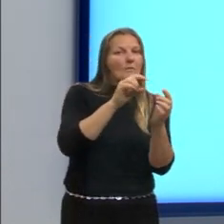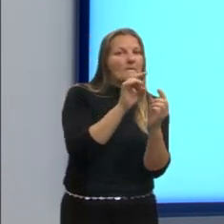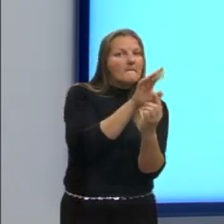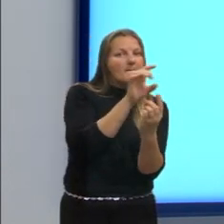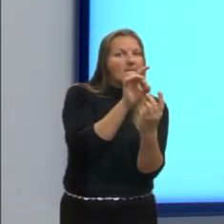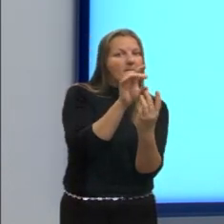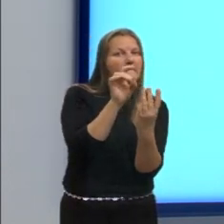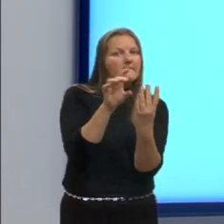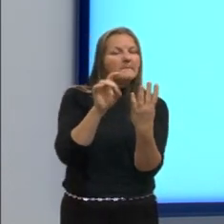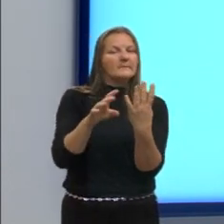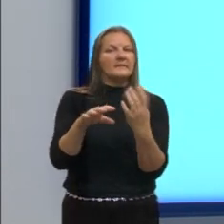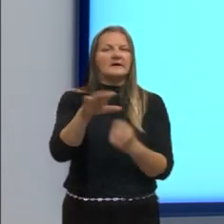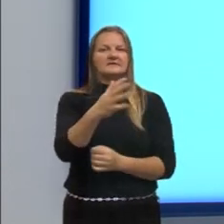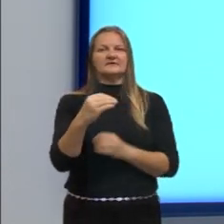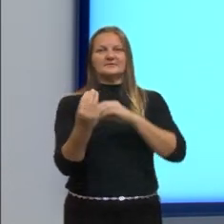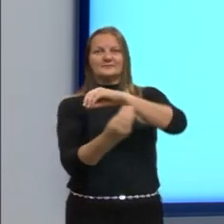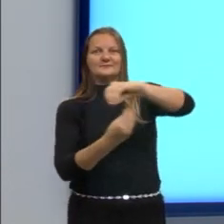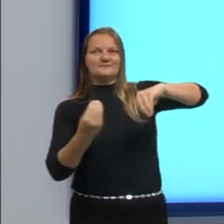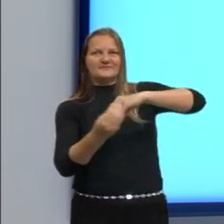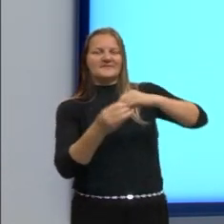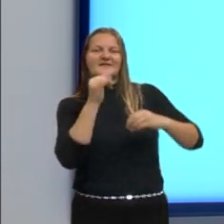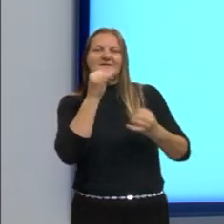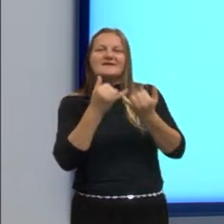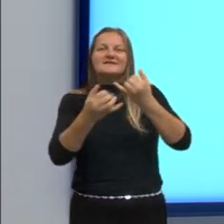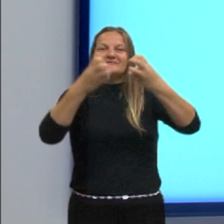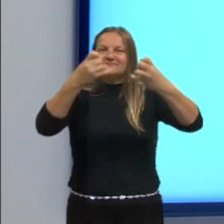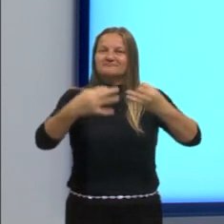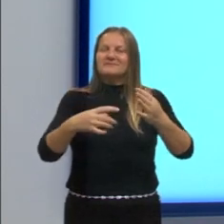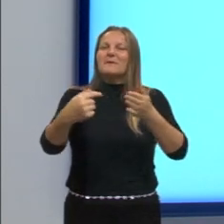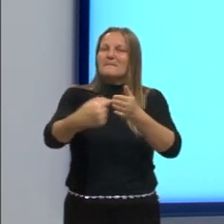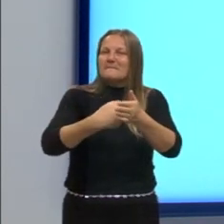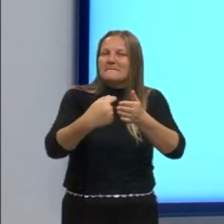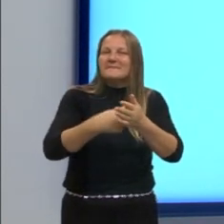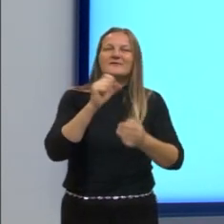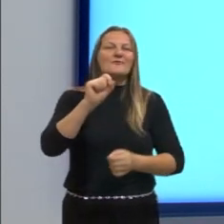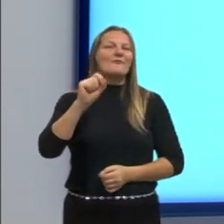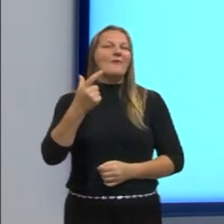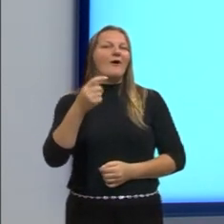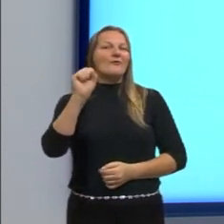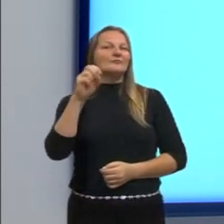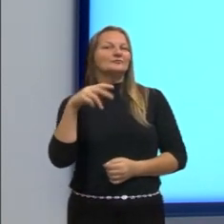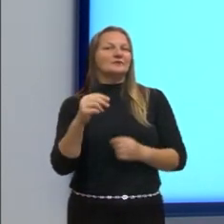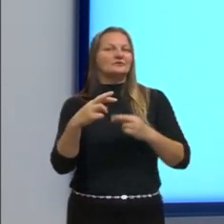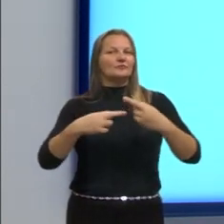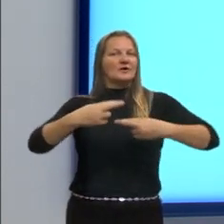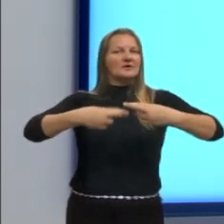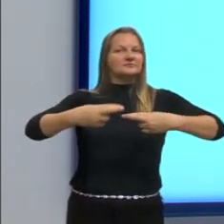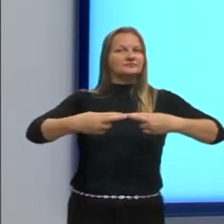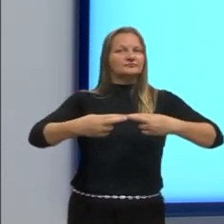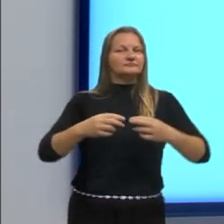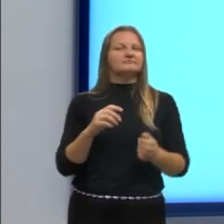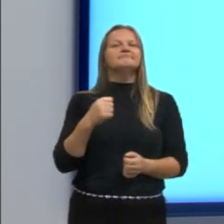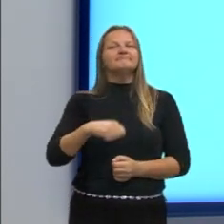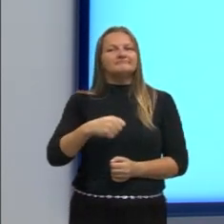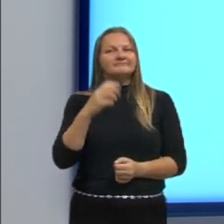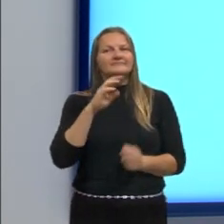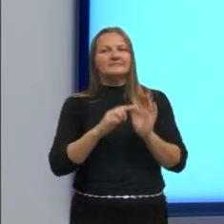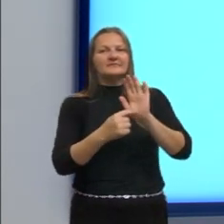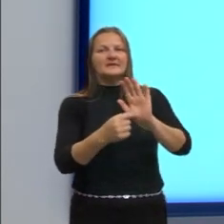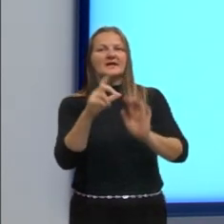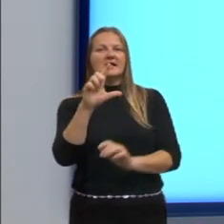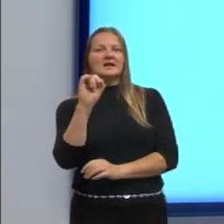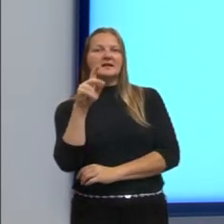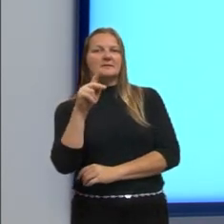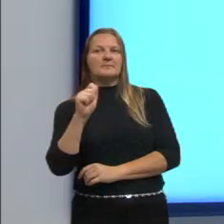porque as questões às vezes trazem isso trazem exemplos de uma enzima e pergunta qual o substrato reagiu então ali parece por exemplo